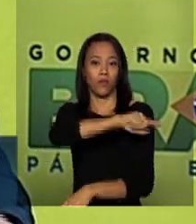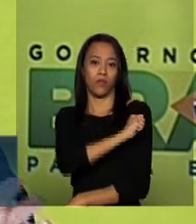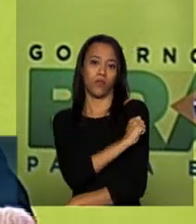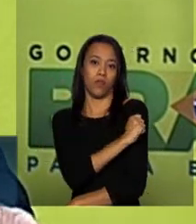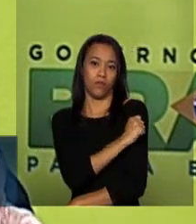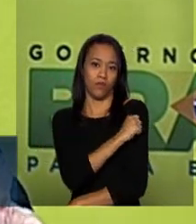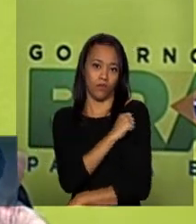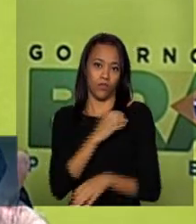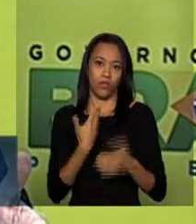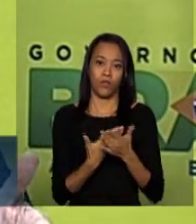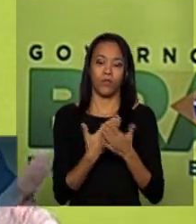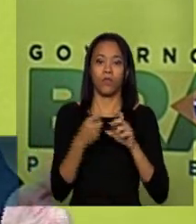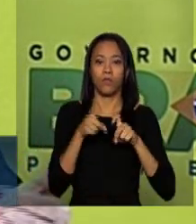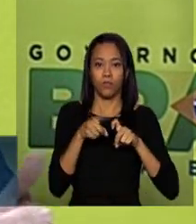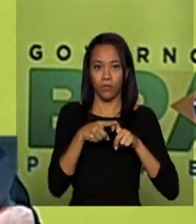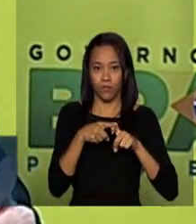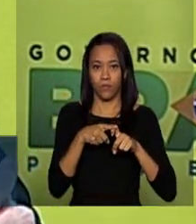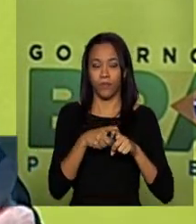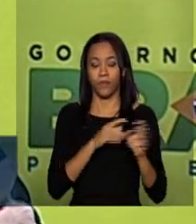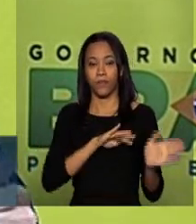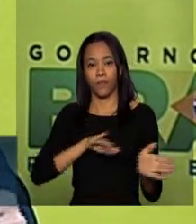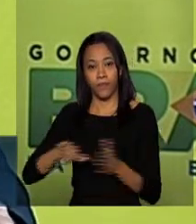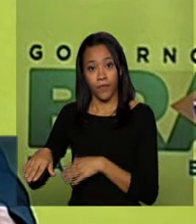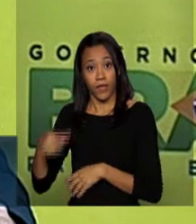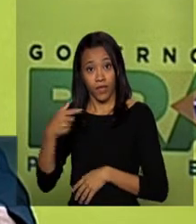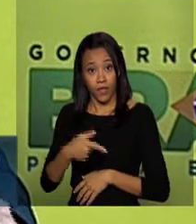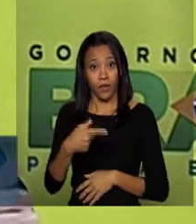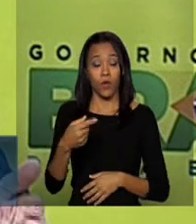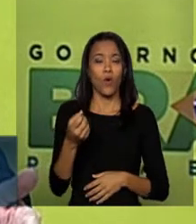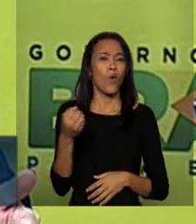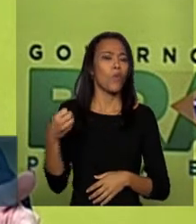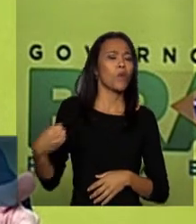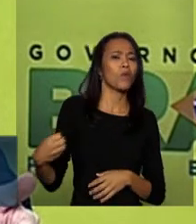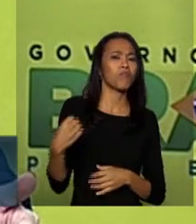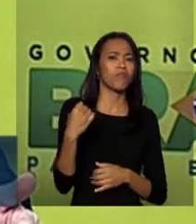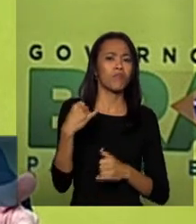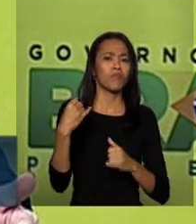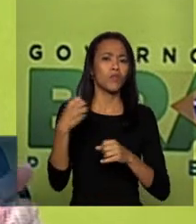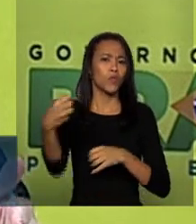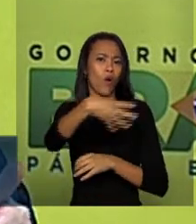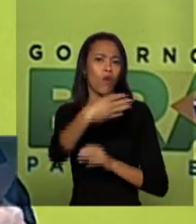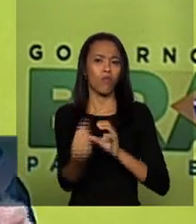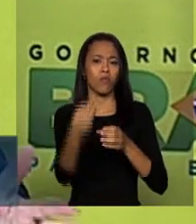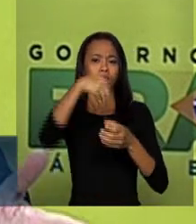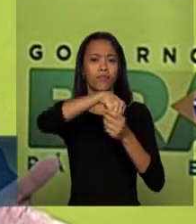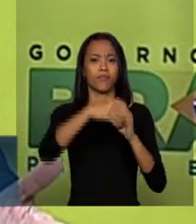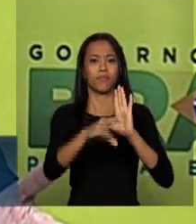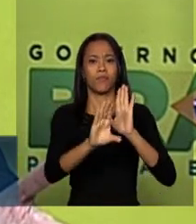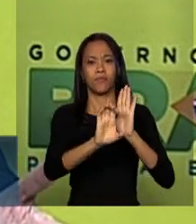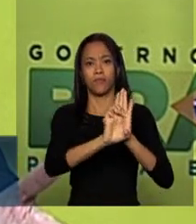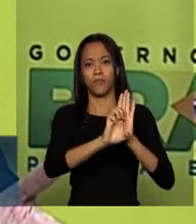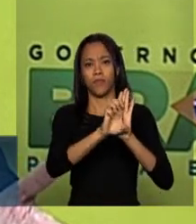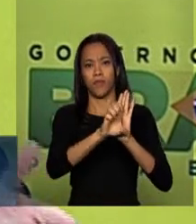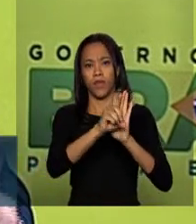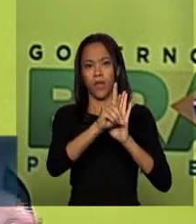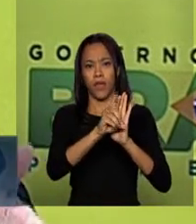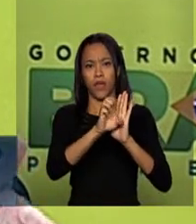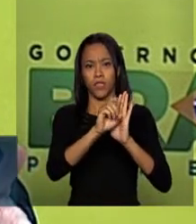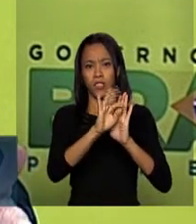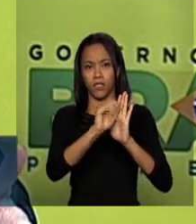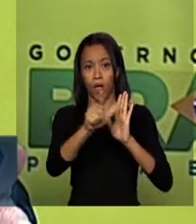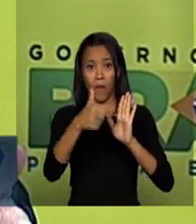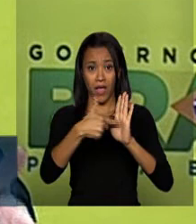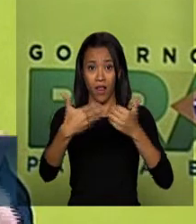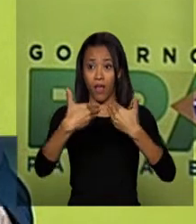Bom, com isso, uma inovação desse edital, ao contrário do primeiro, esse edital ele não é aberto. Com